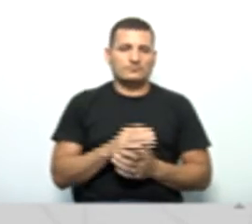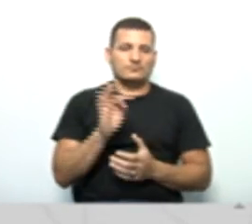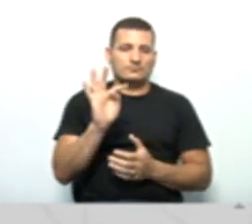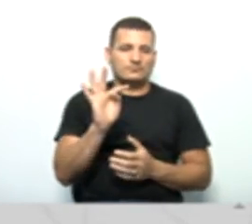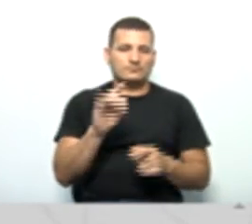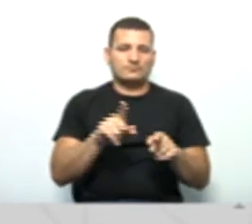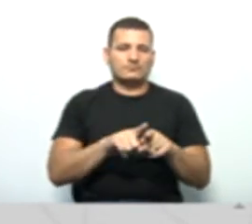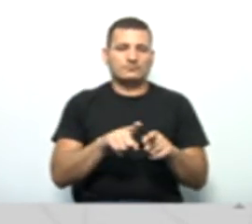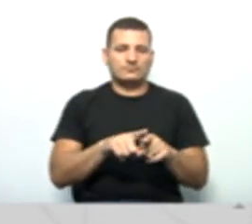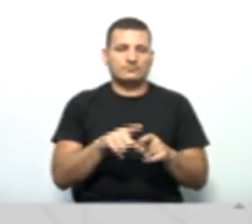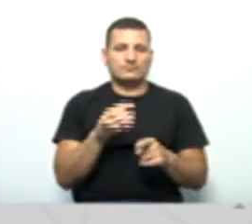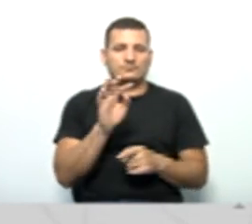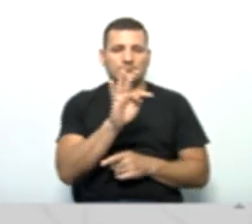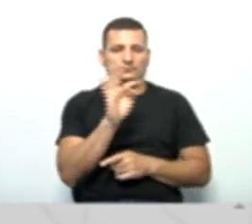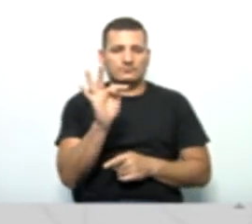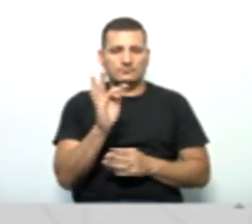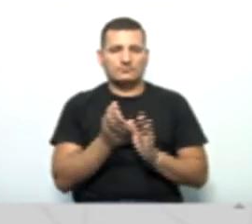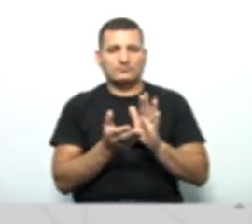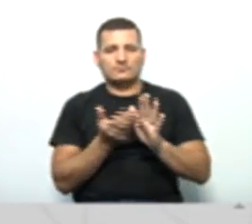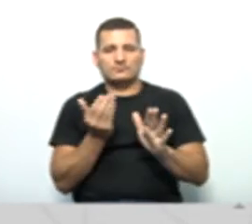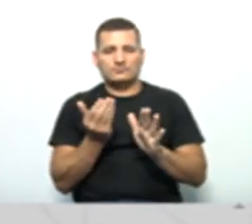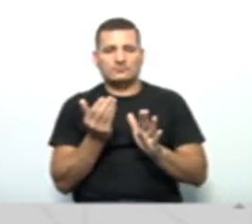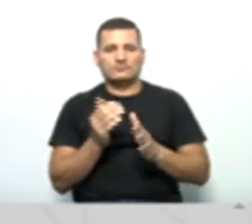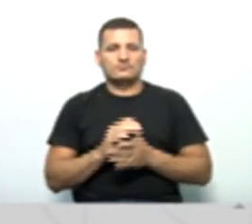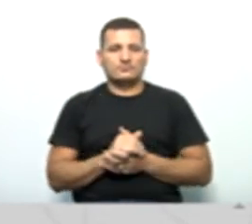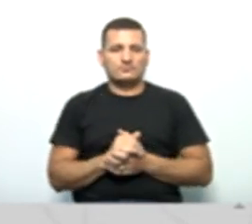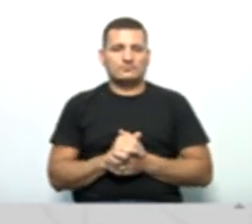Também. Ele só mostra